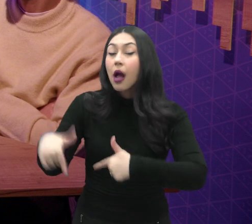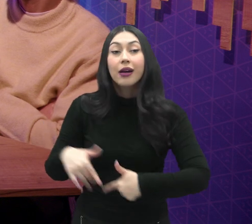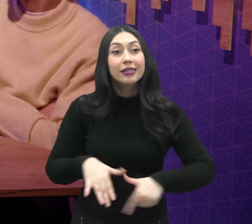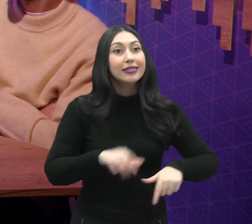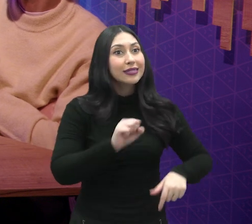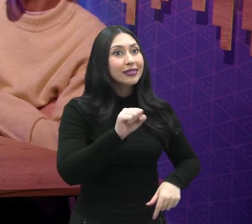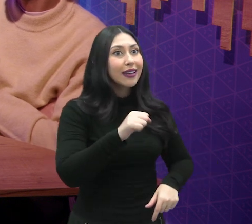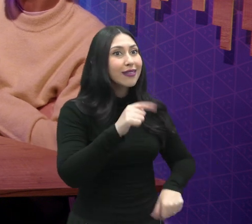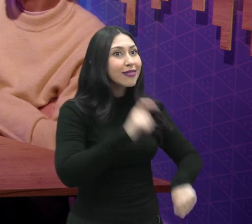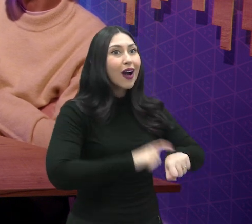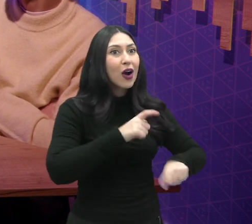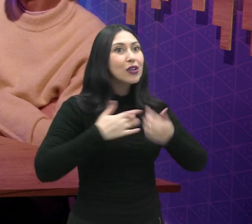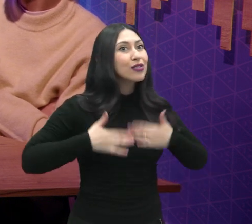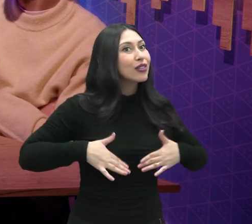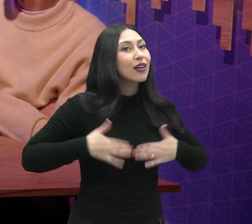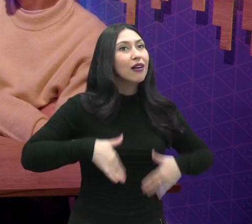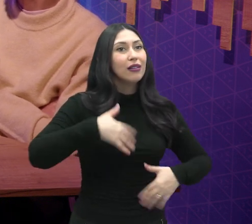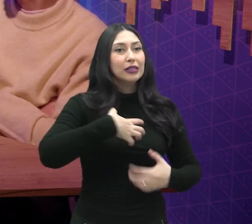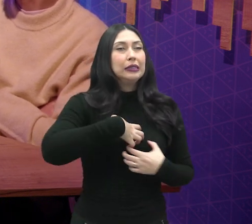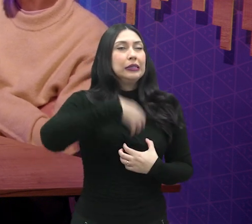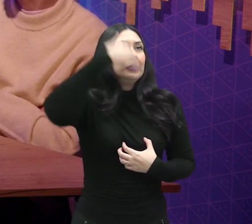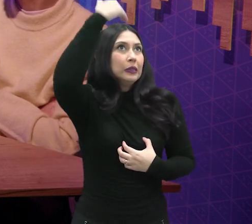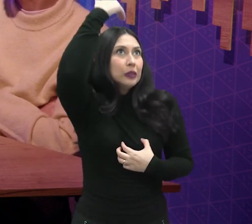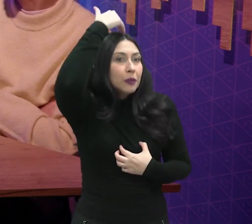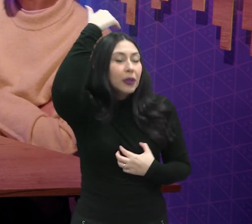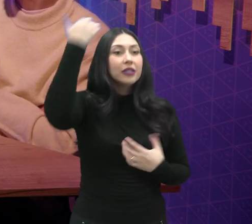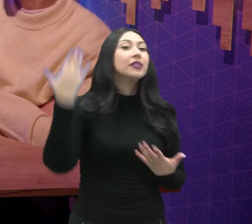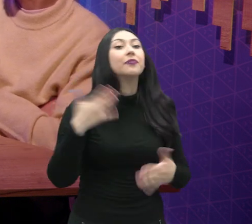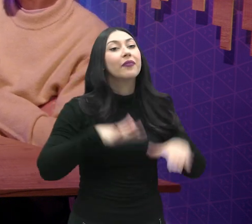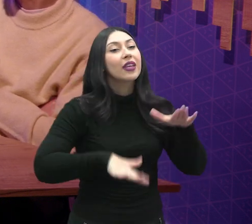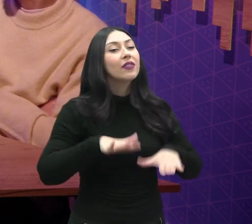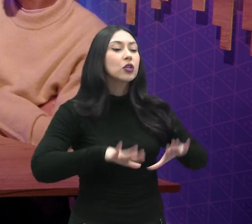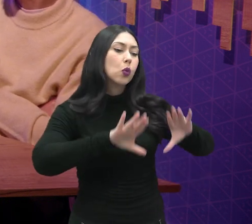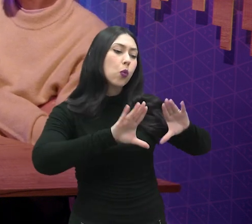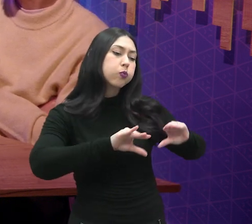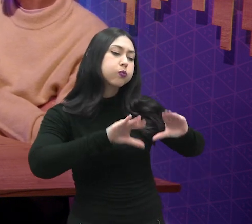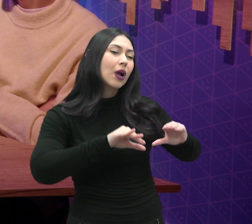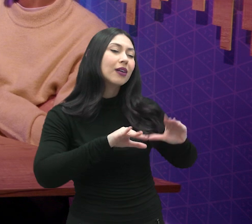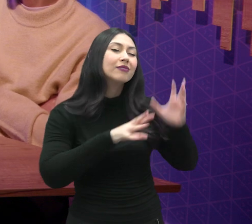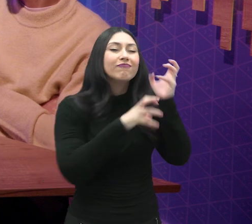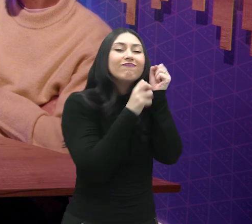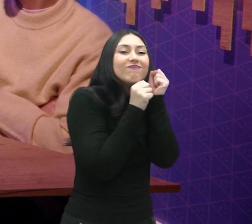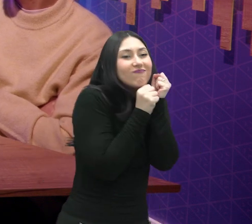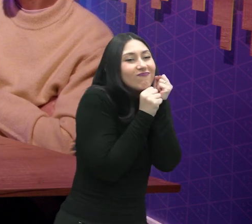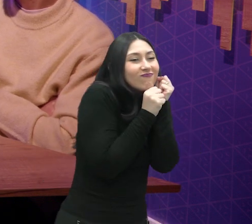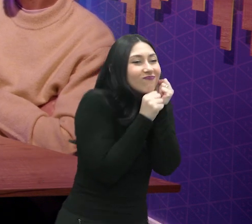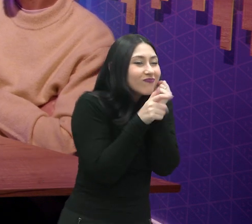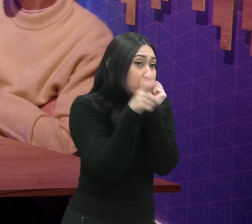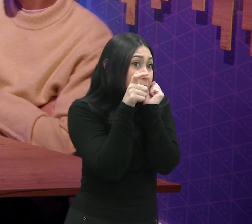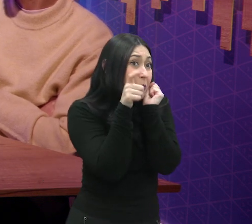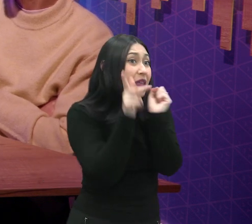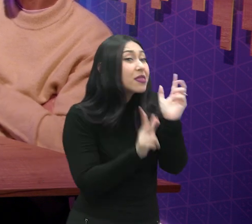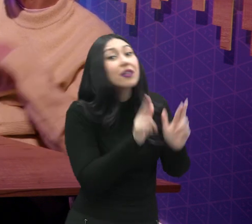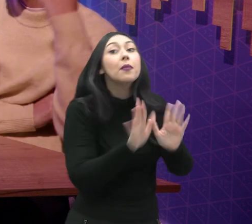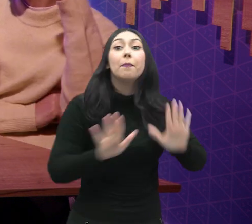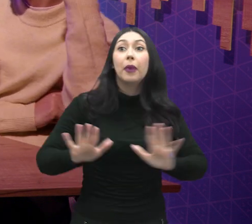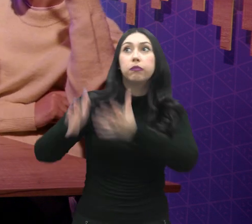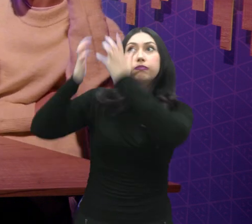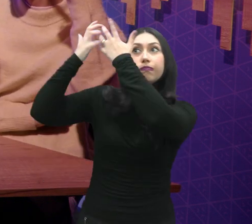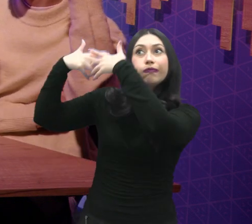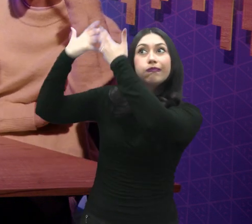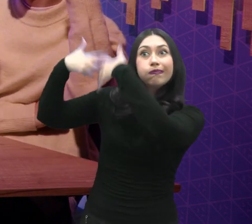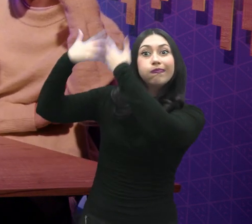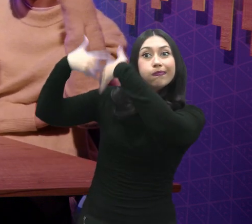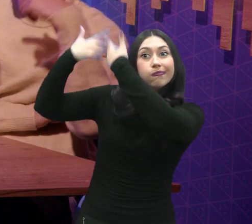gente se culpabiliza nos momentos de descanso. Sim. Quantas vezes a gente não deita no sofá, né, pra assistir uma série, pra fazer o que for. E a cabeça,